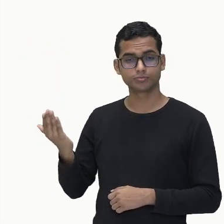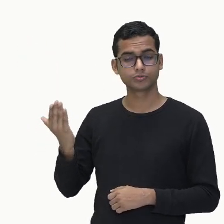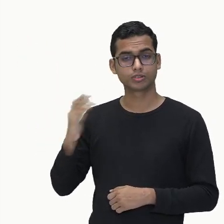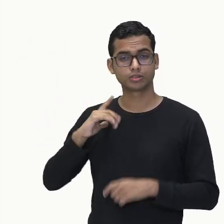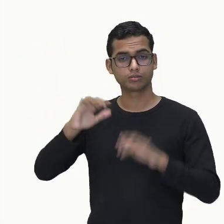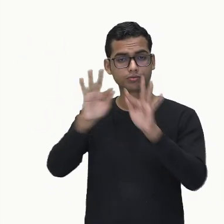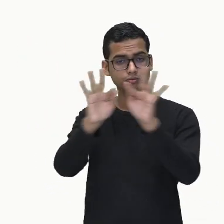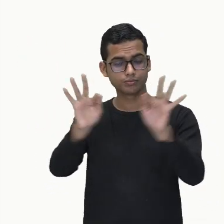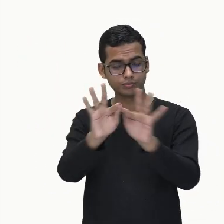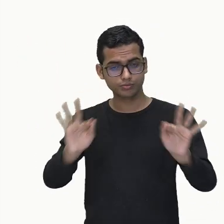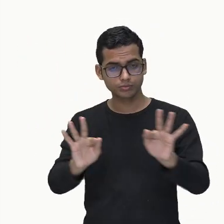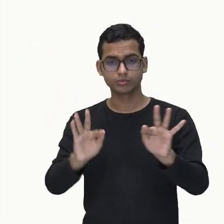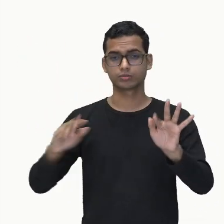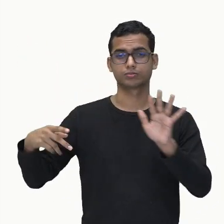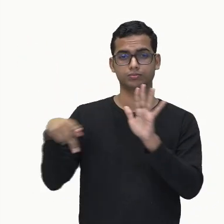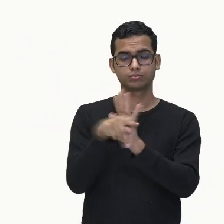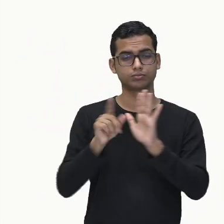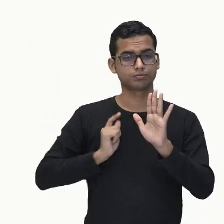ha